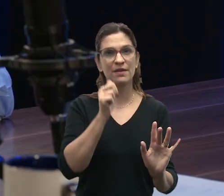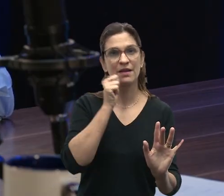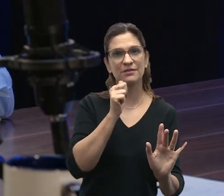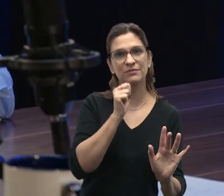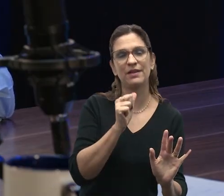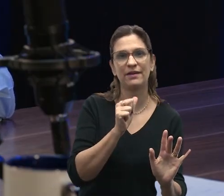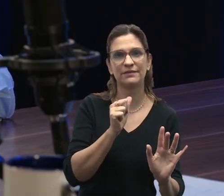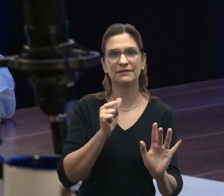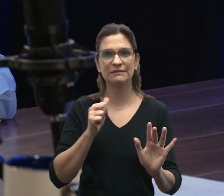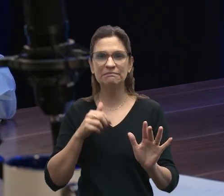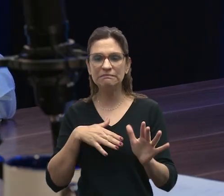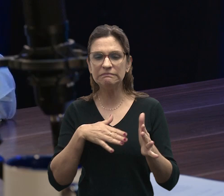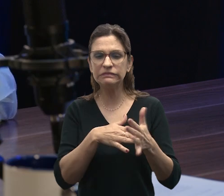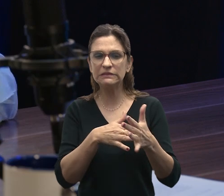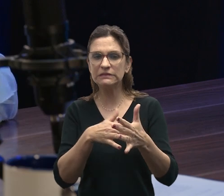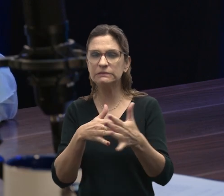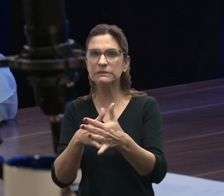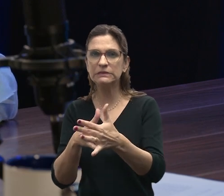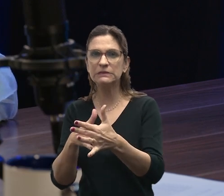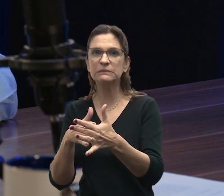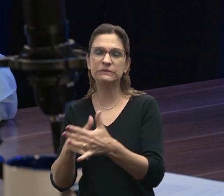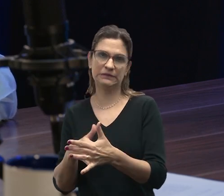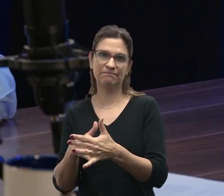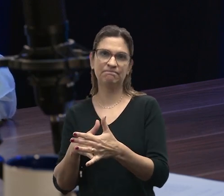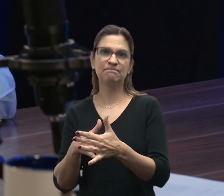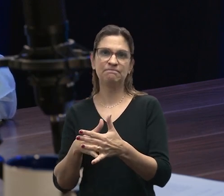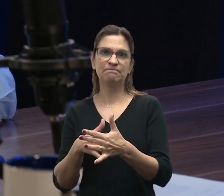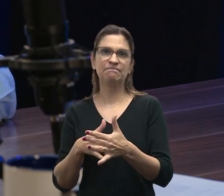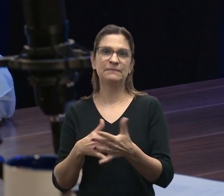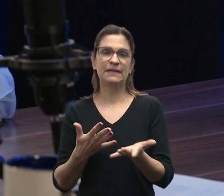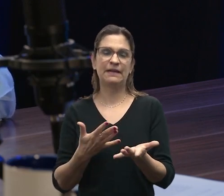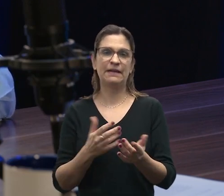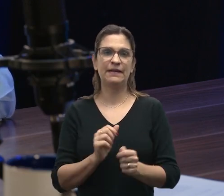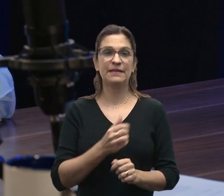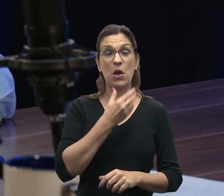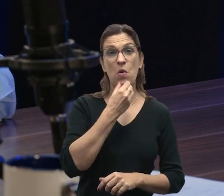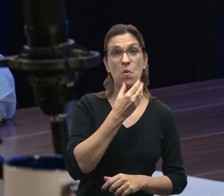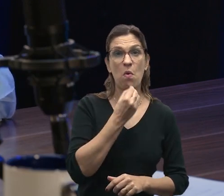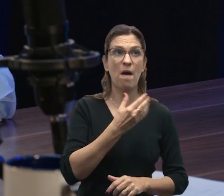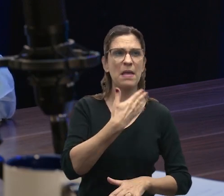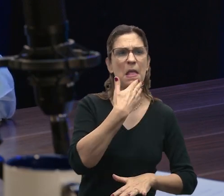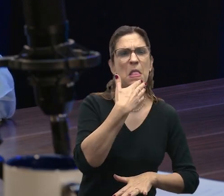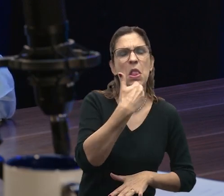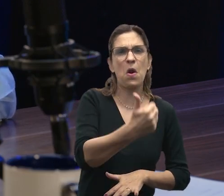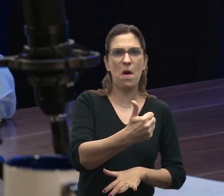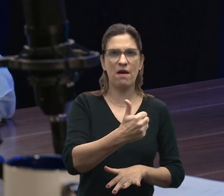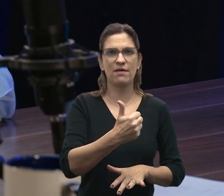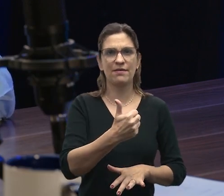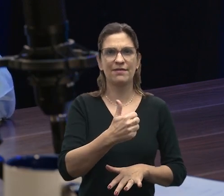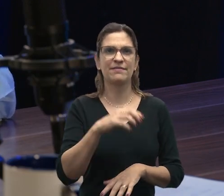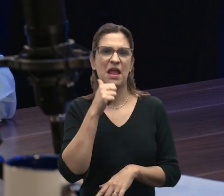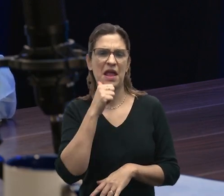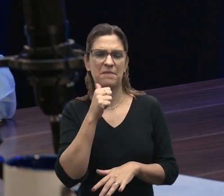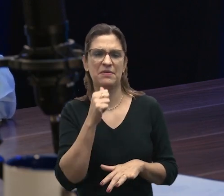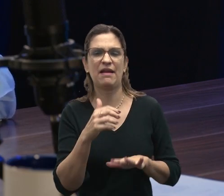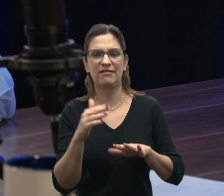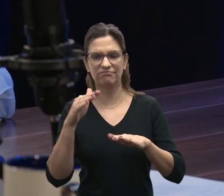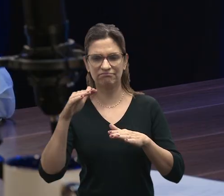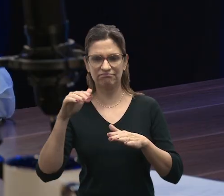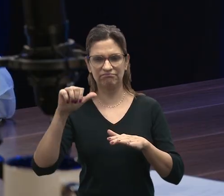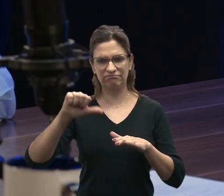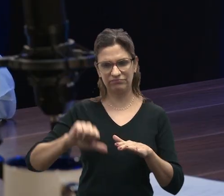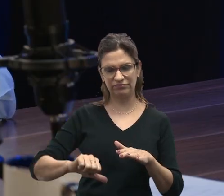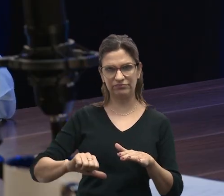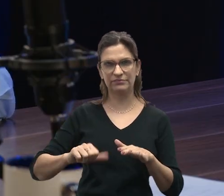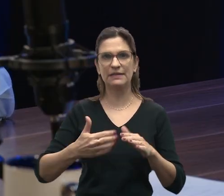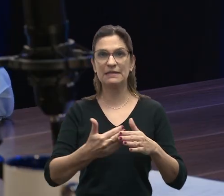se imaginam que valem mais do que as mulheres. Então, por que é que essa mulher vai estar nesse espaço, né? Não, tem que ter um homem, porque o homem é